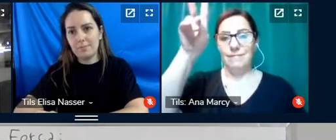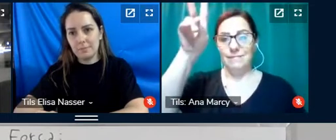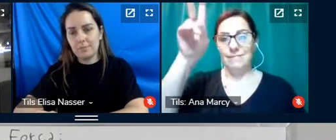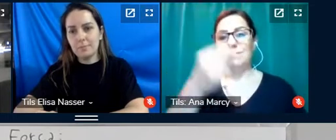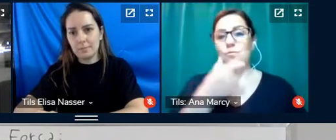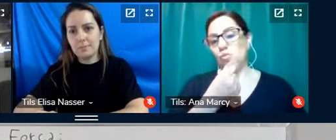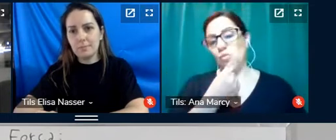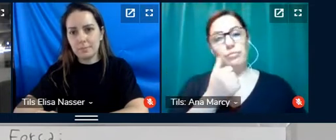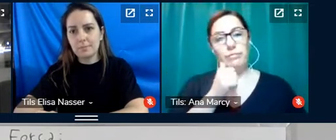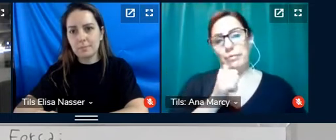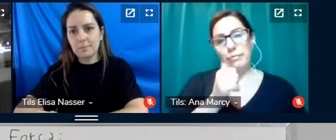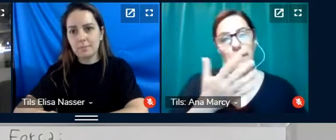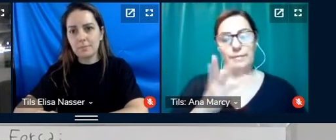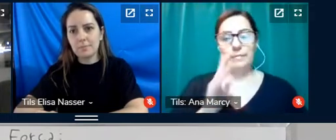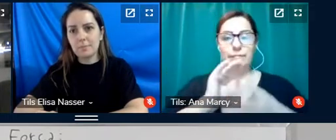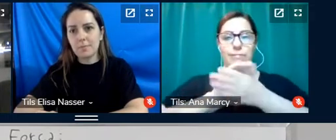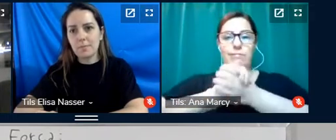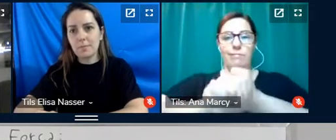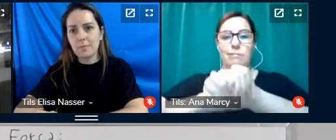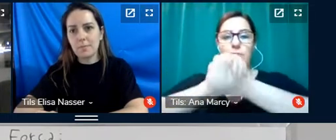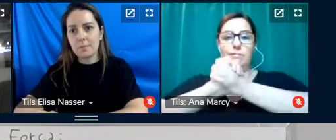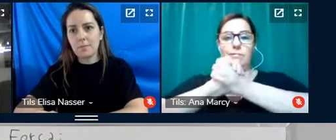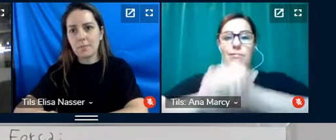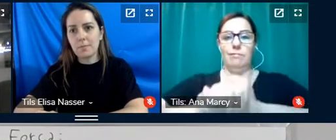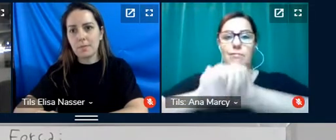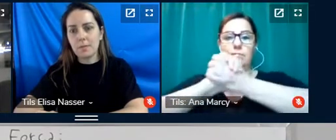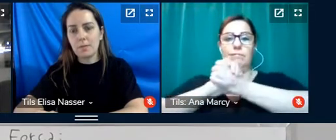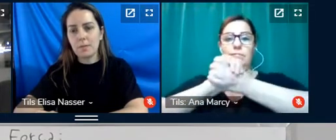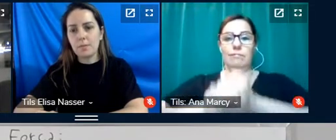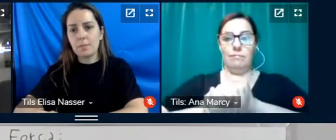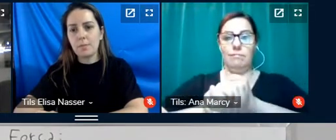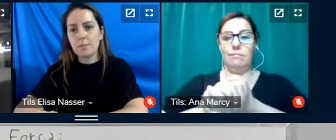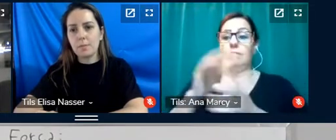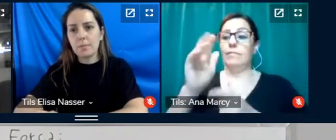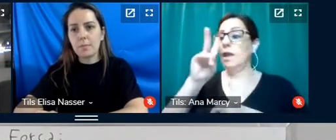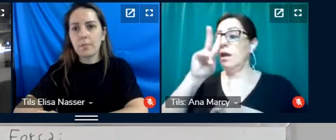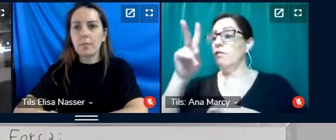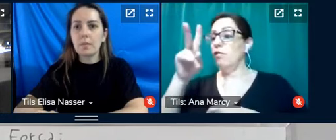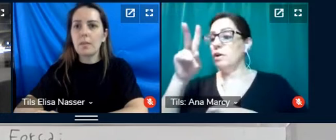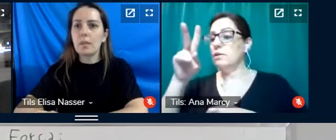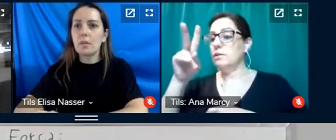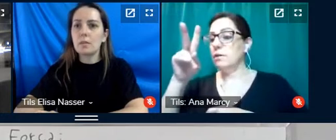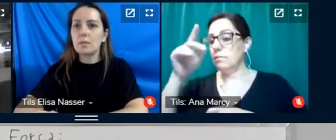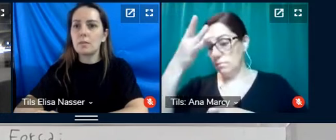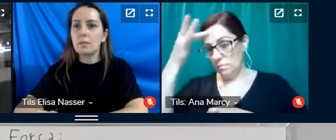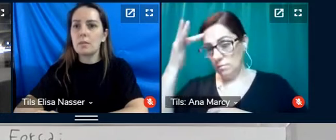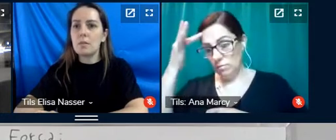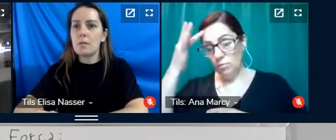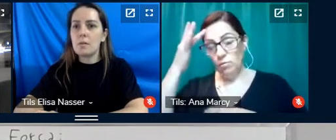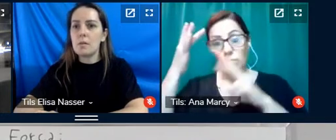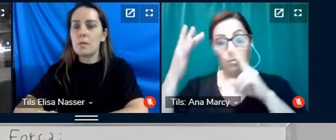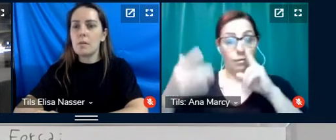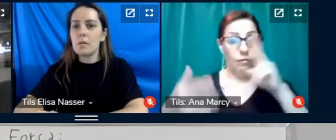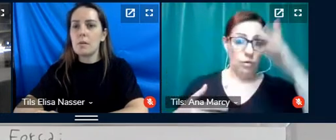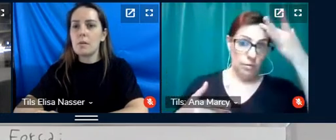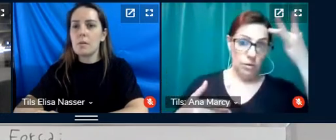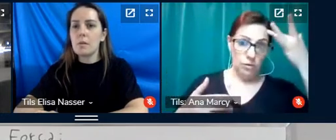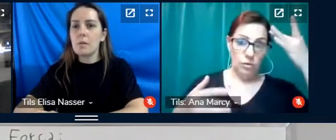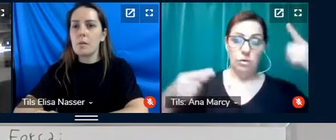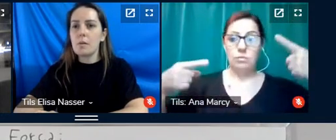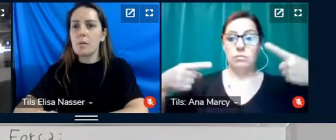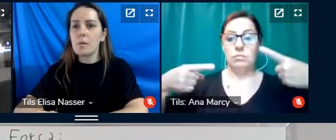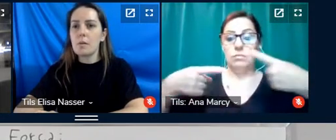Então, a intensidade das forças dos dois oponentes é quase a mesma, mas elas